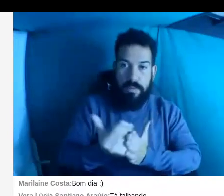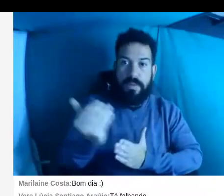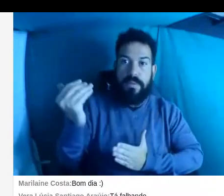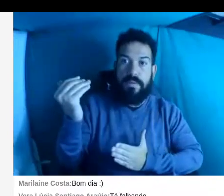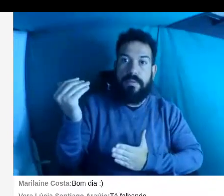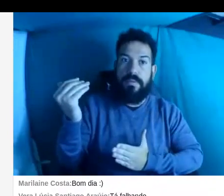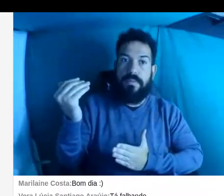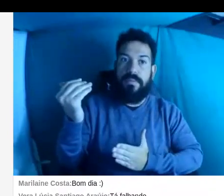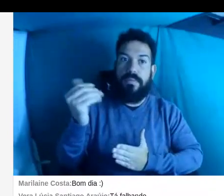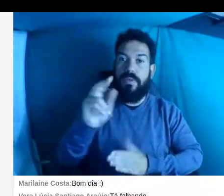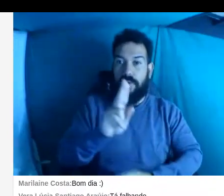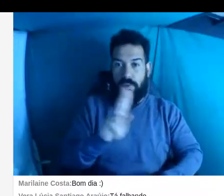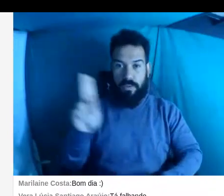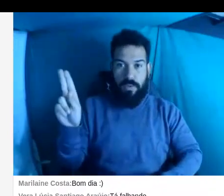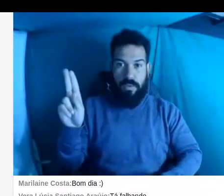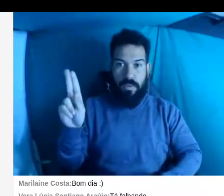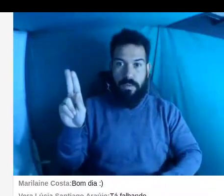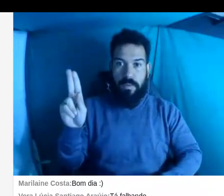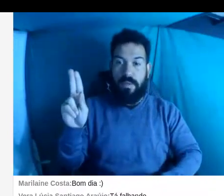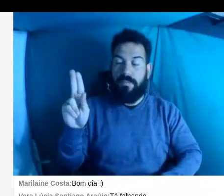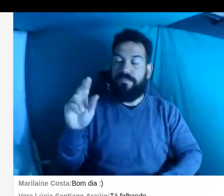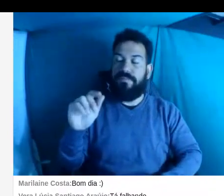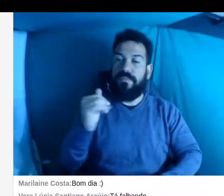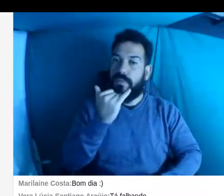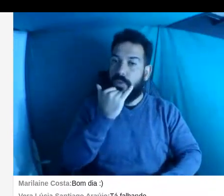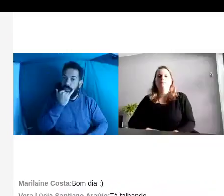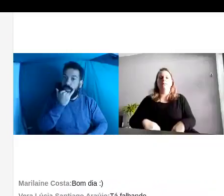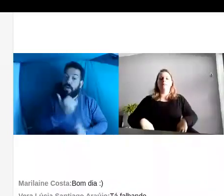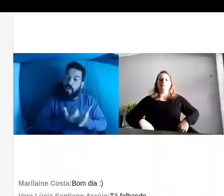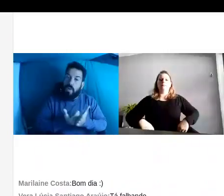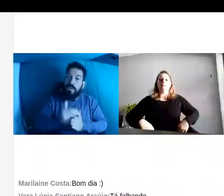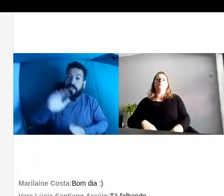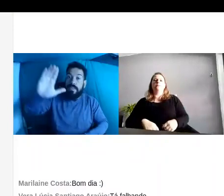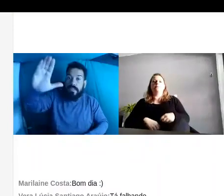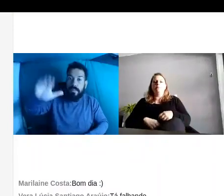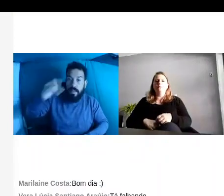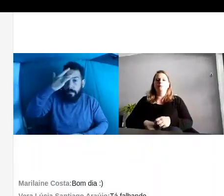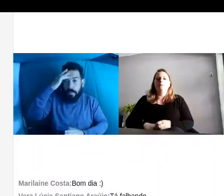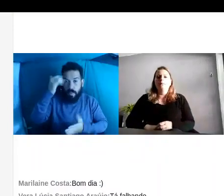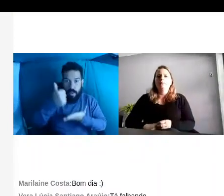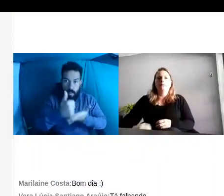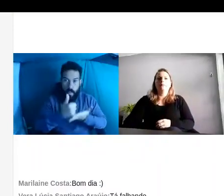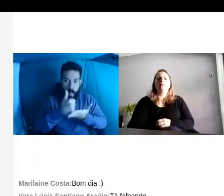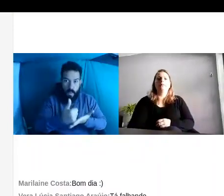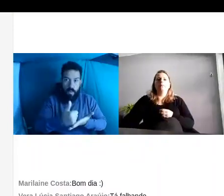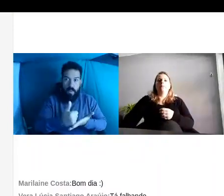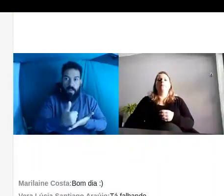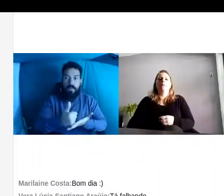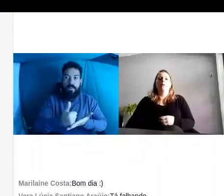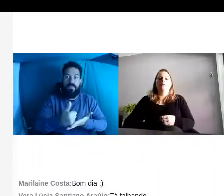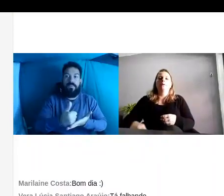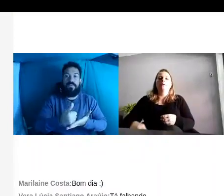se chamava esses consultores, se mostrava o produto